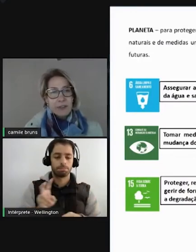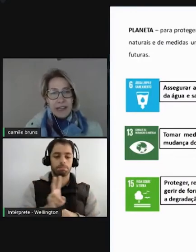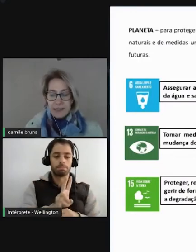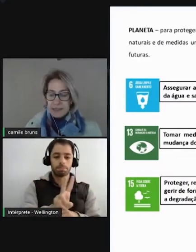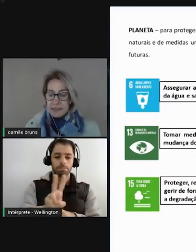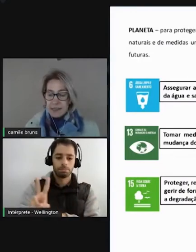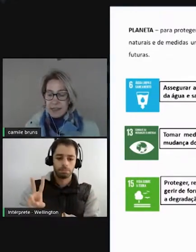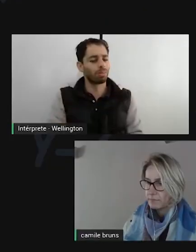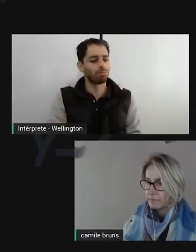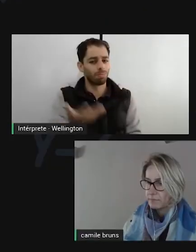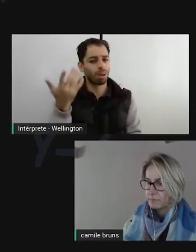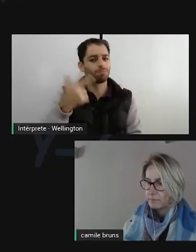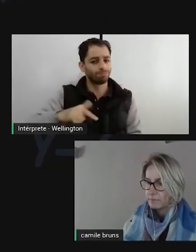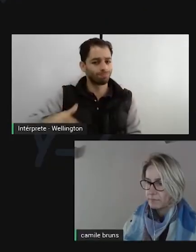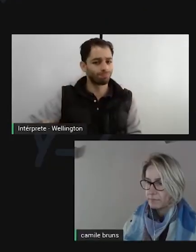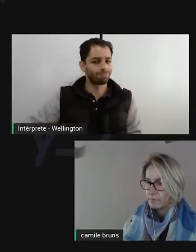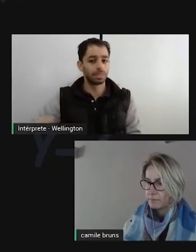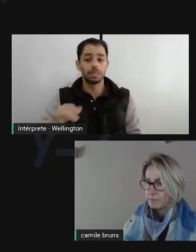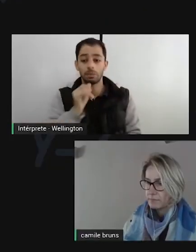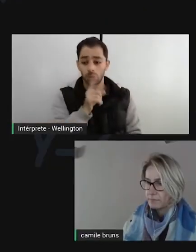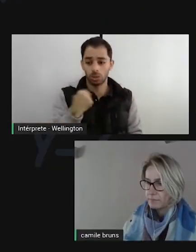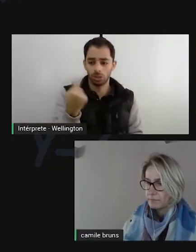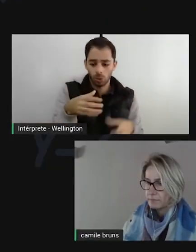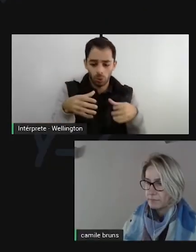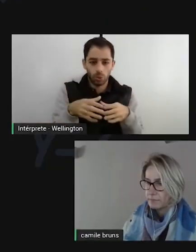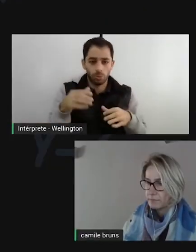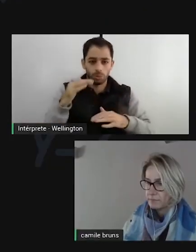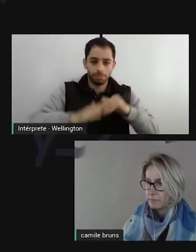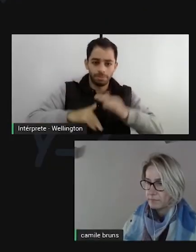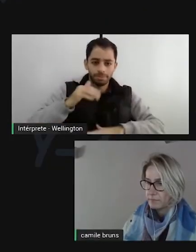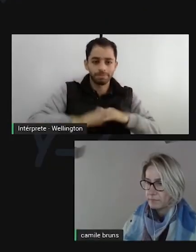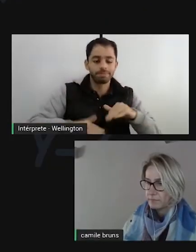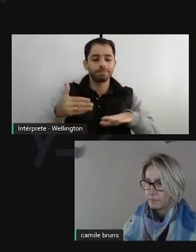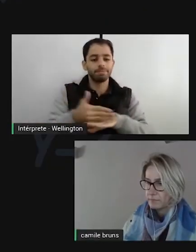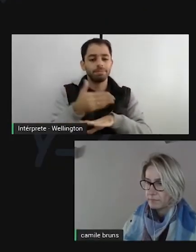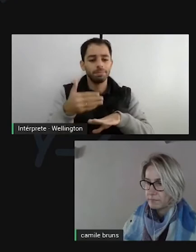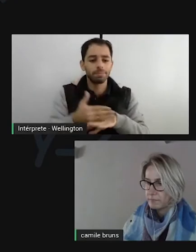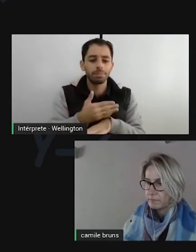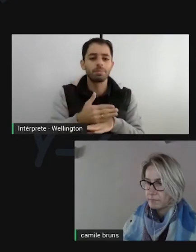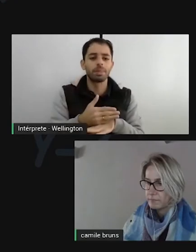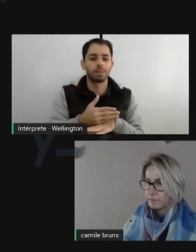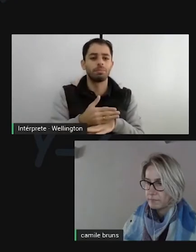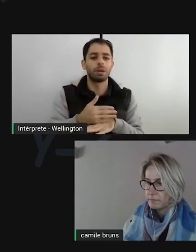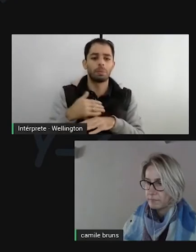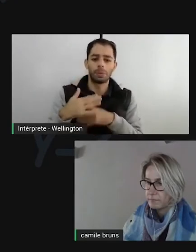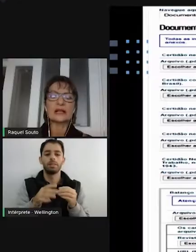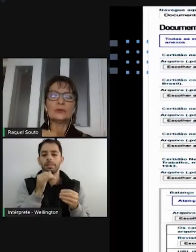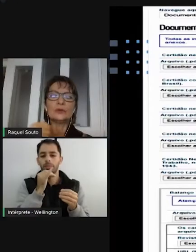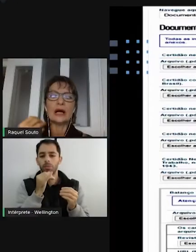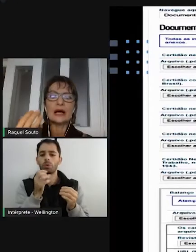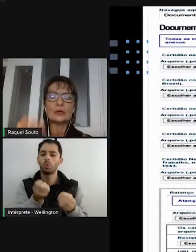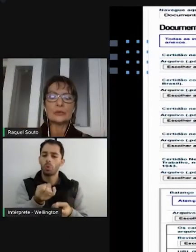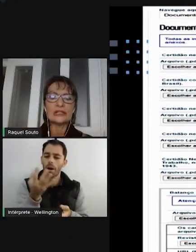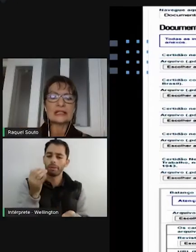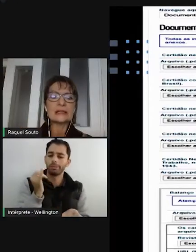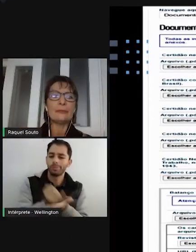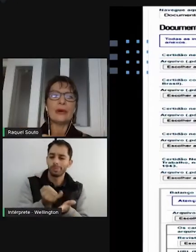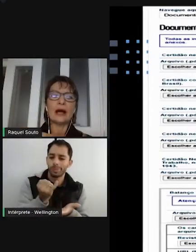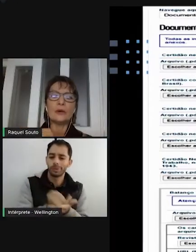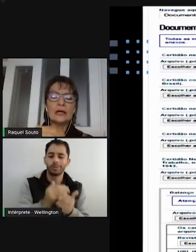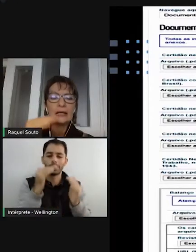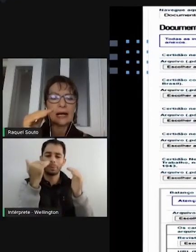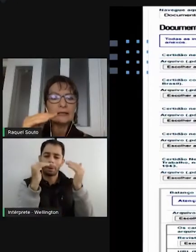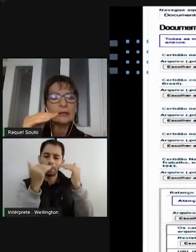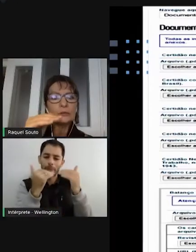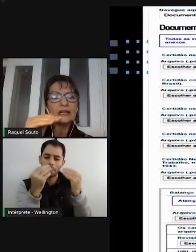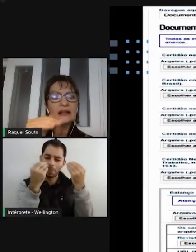no campo social a Fecomércio lembrou da necessidade do Balanço sobre as atividades o documento Pode ser ou